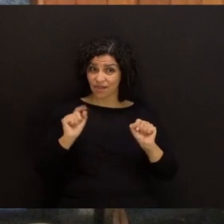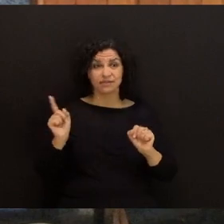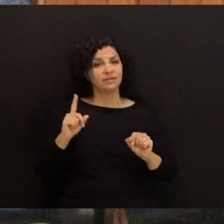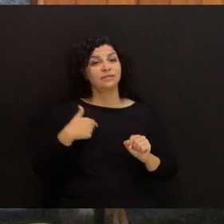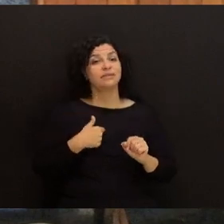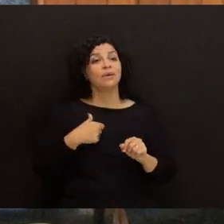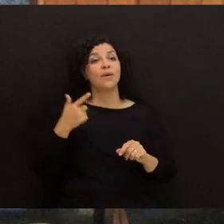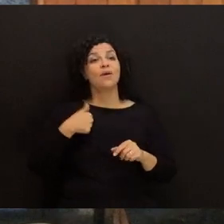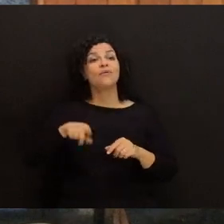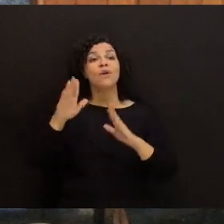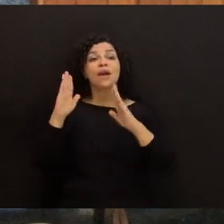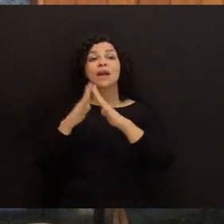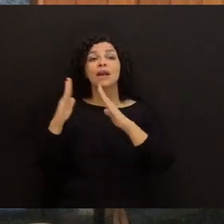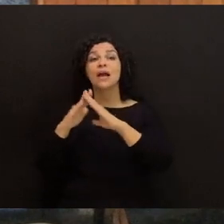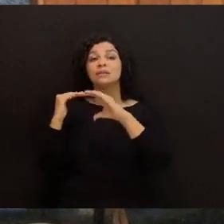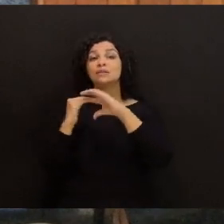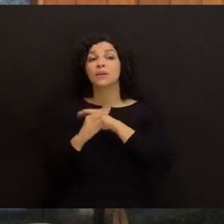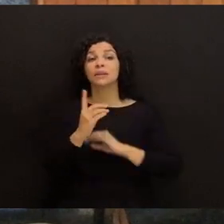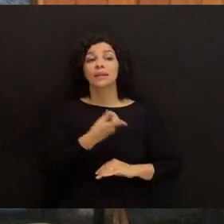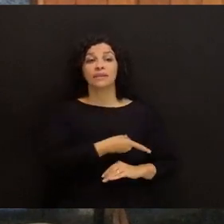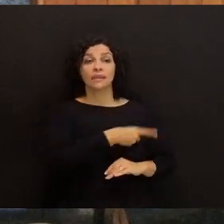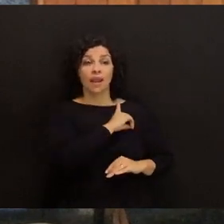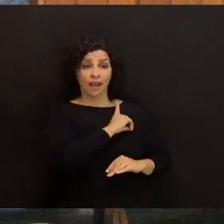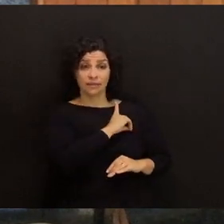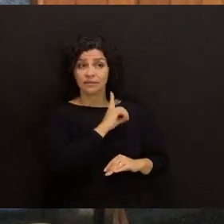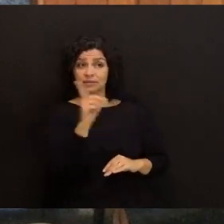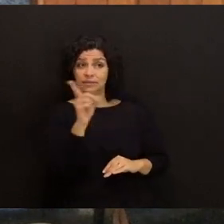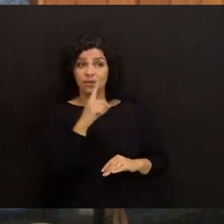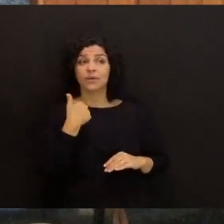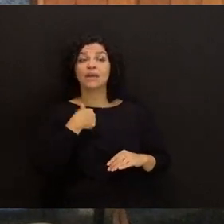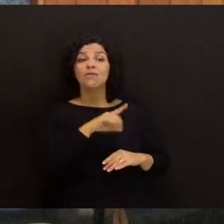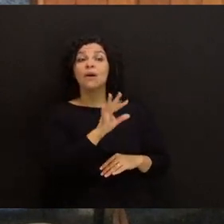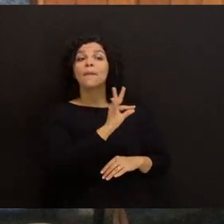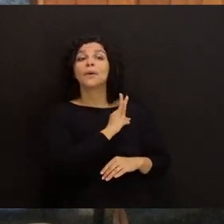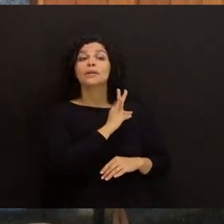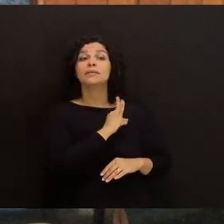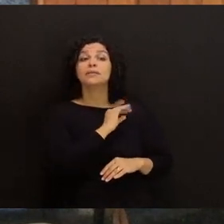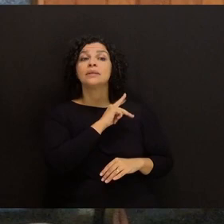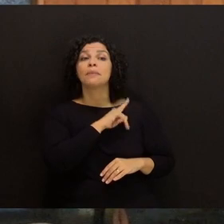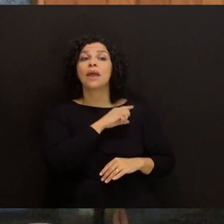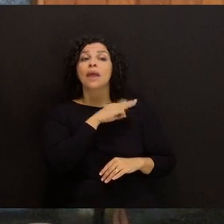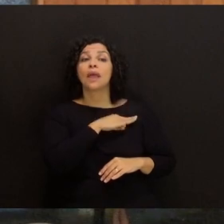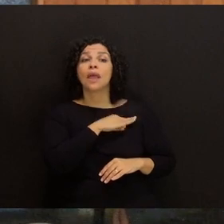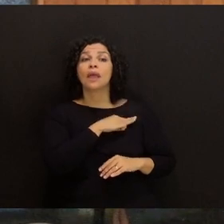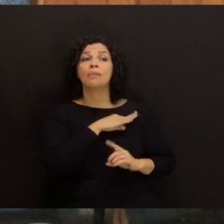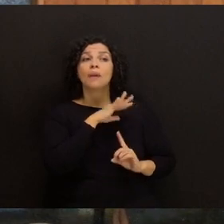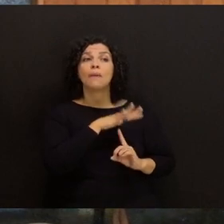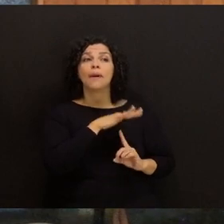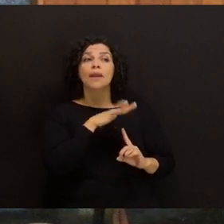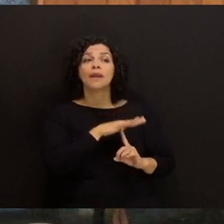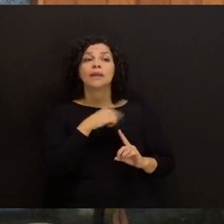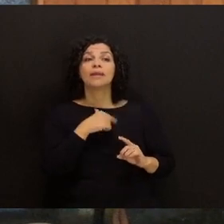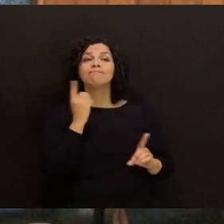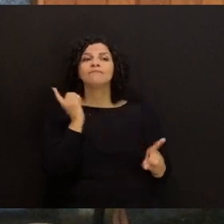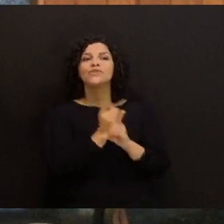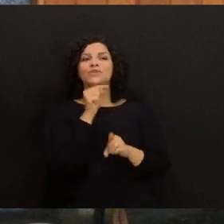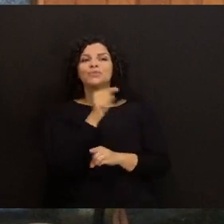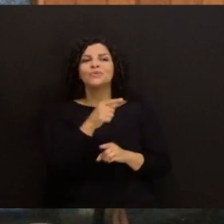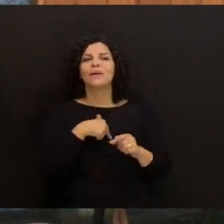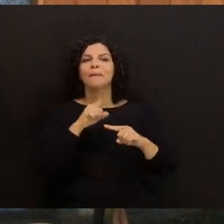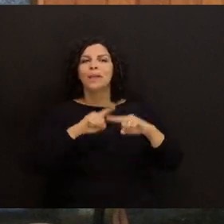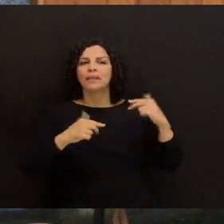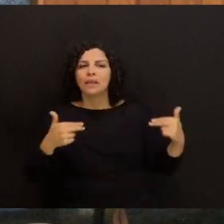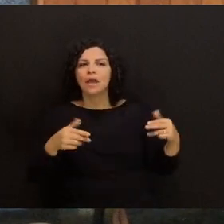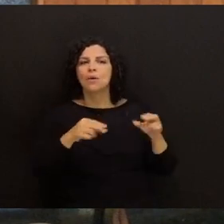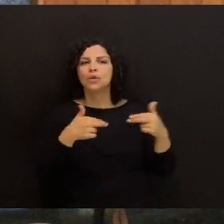encontrado naquela casa encaminhou para delegacia Quem levou foi a Polícia Militar do Estado do Paraná oficial do dia que constatou que os equipamentos